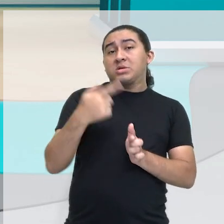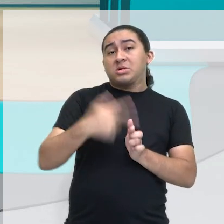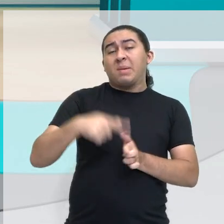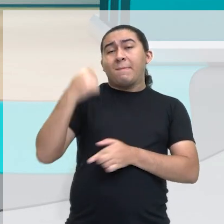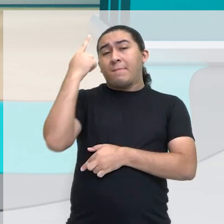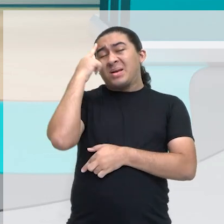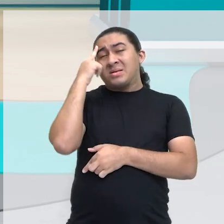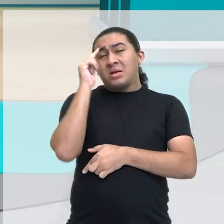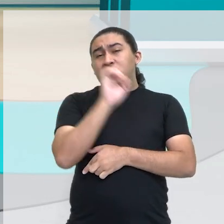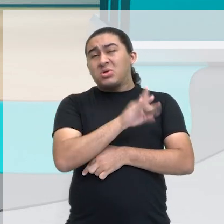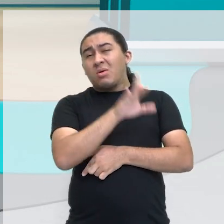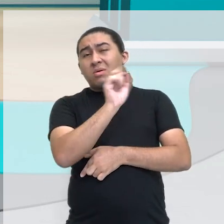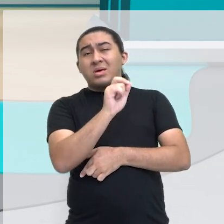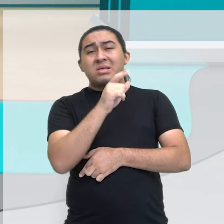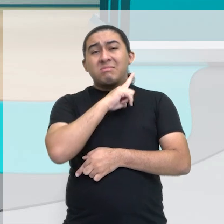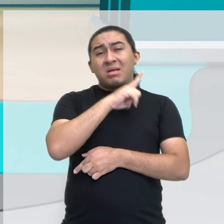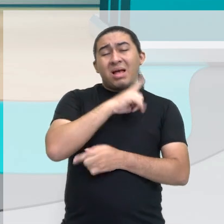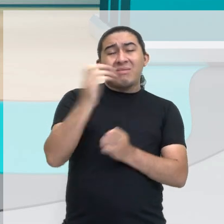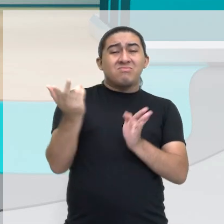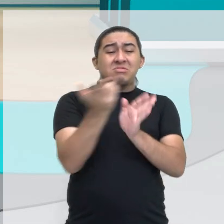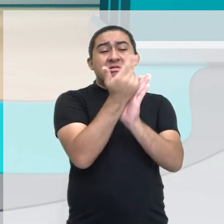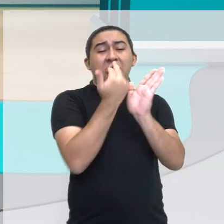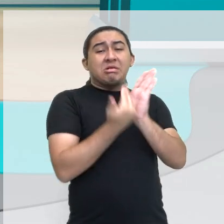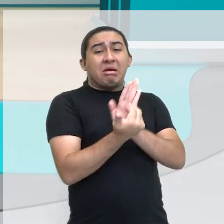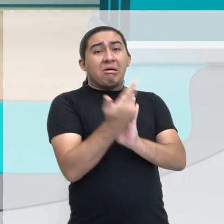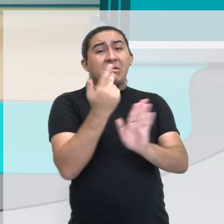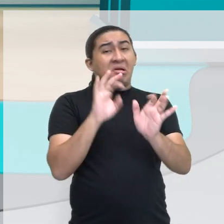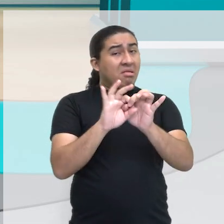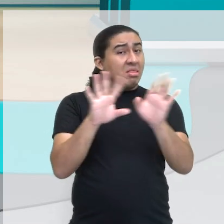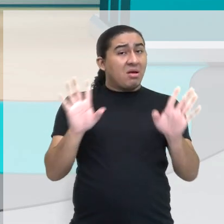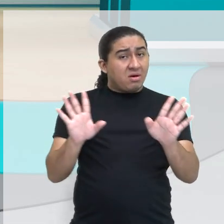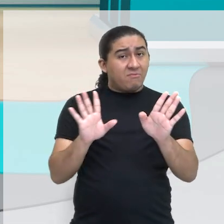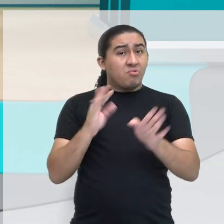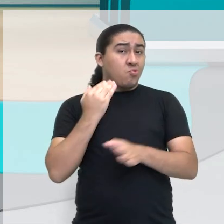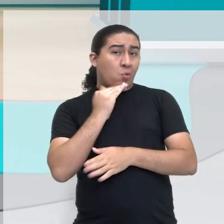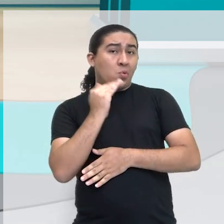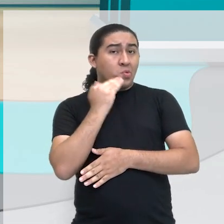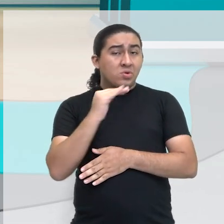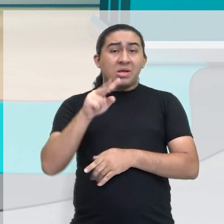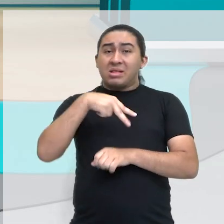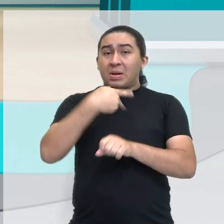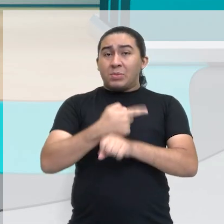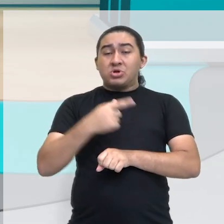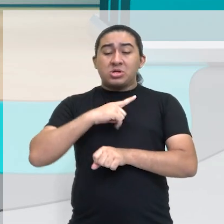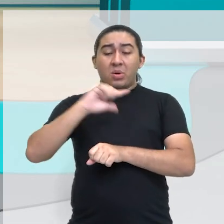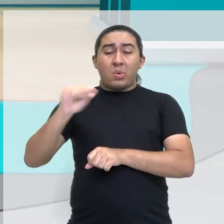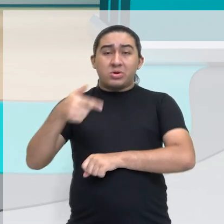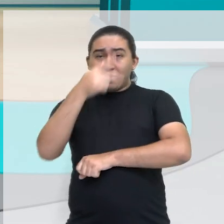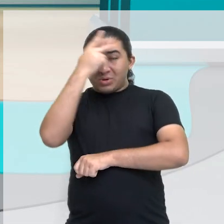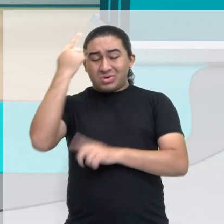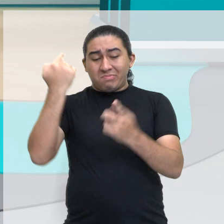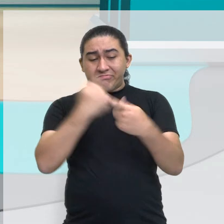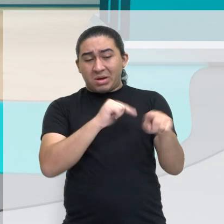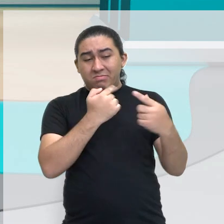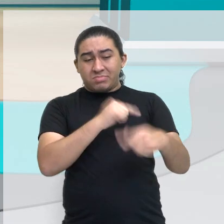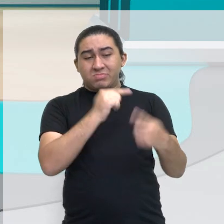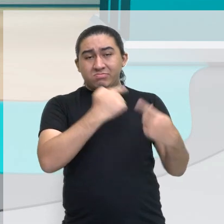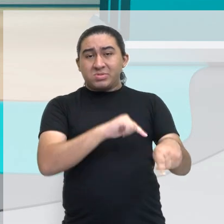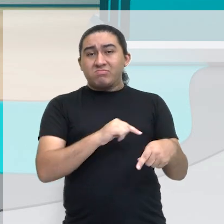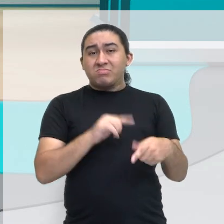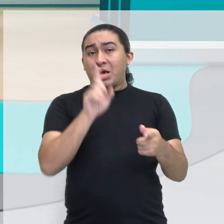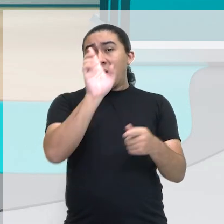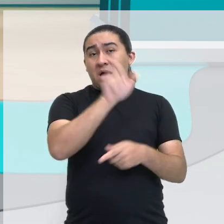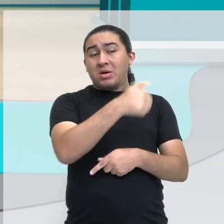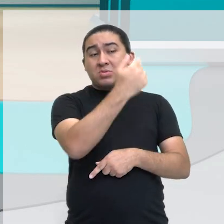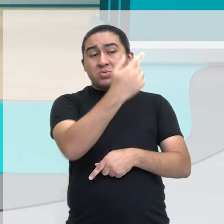uma impressão, de um esboço, formas, e terminou por ridicularizar essa pintura. Então, a partir